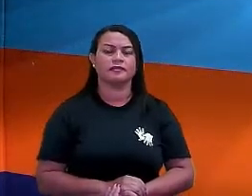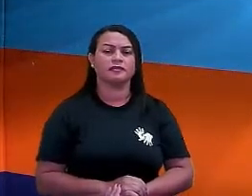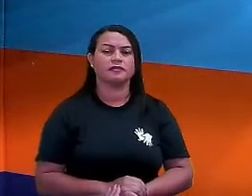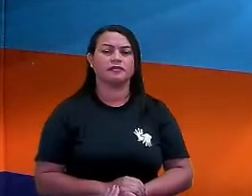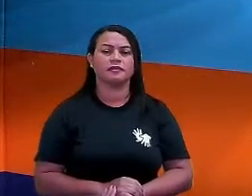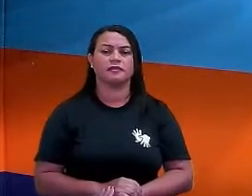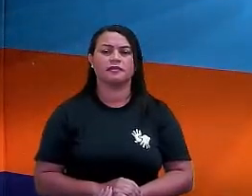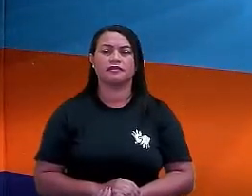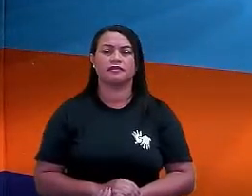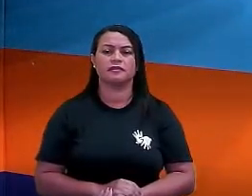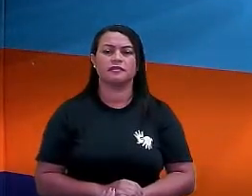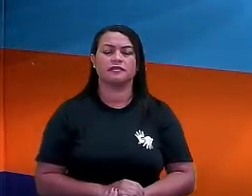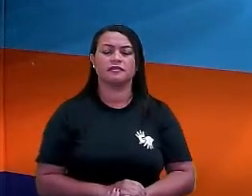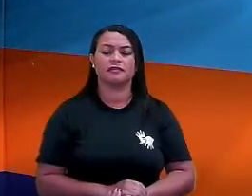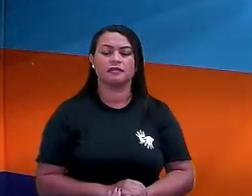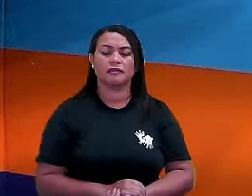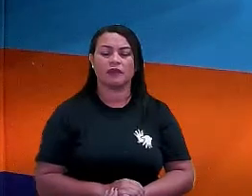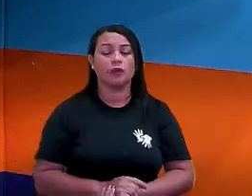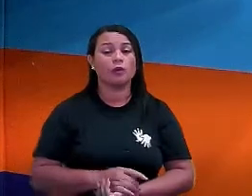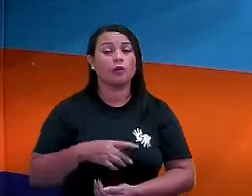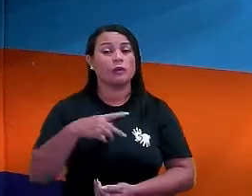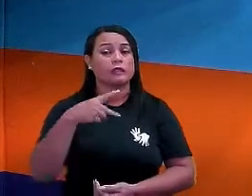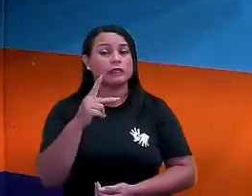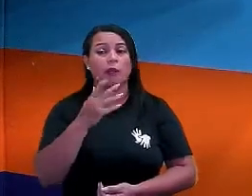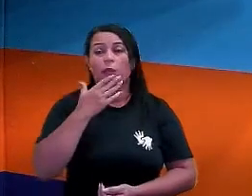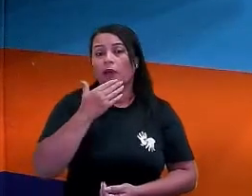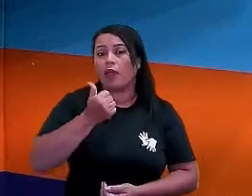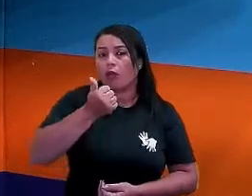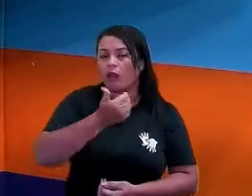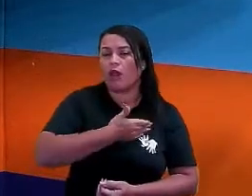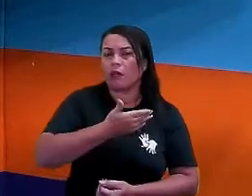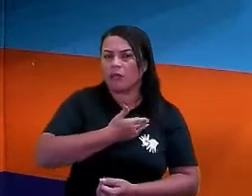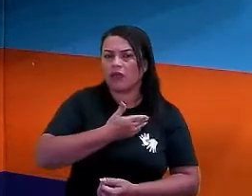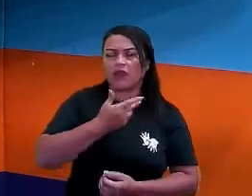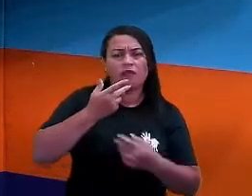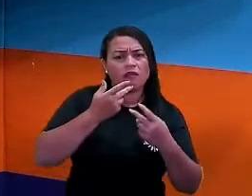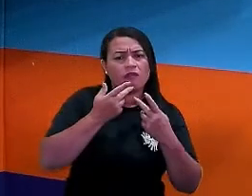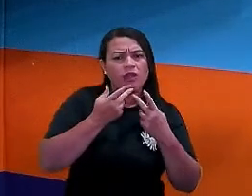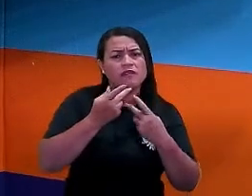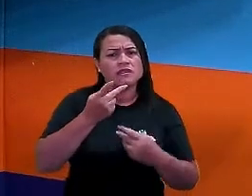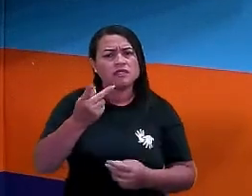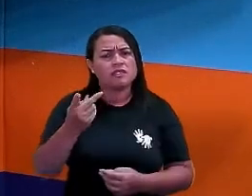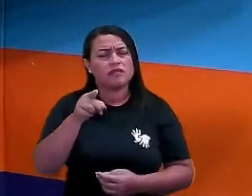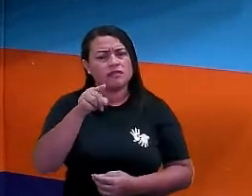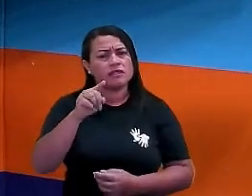visit you tomorrow? O seu melhor amigo vai visitar você amanhã?